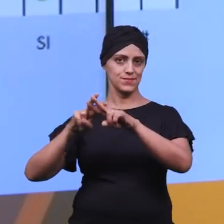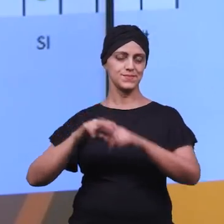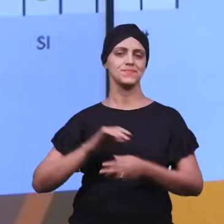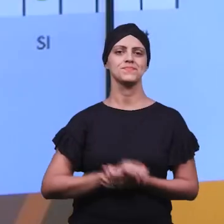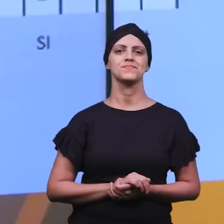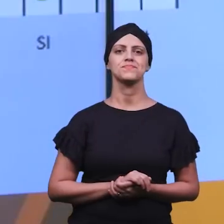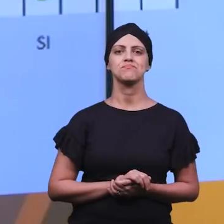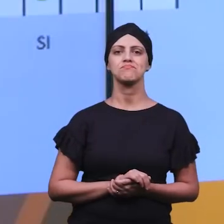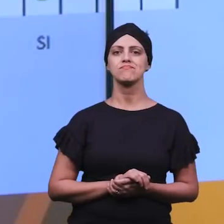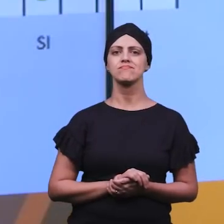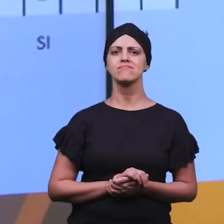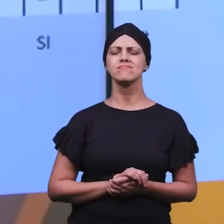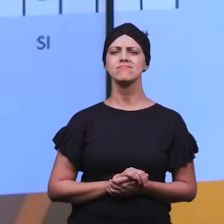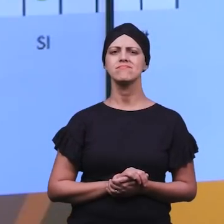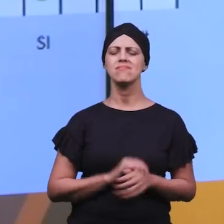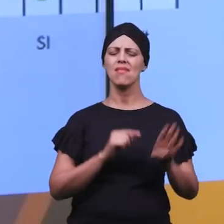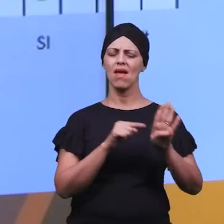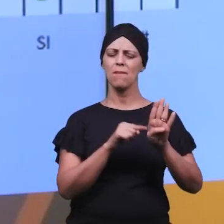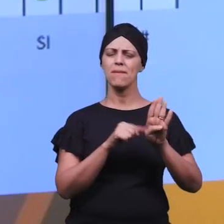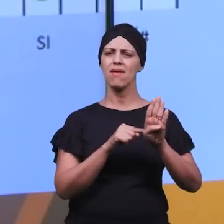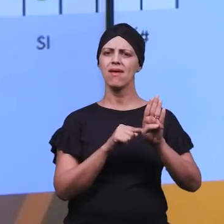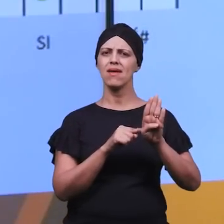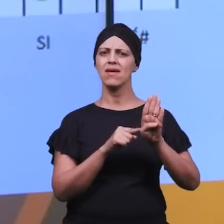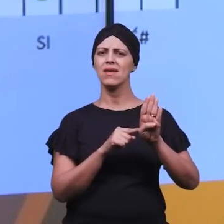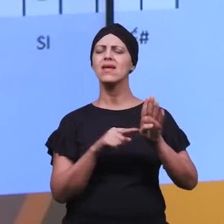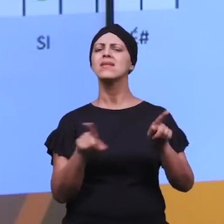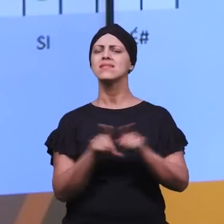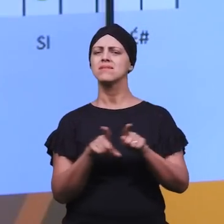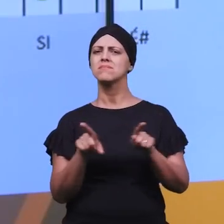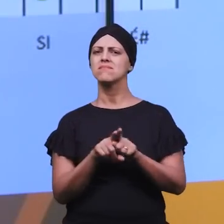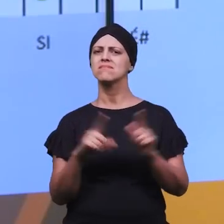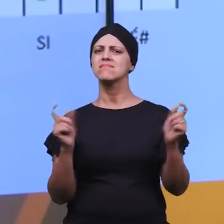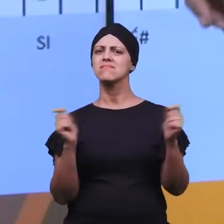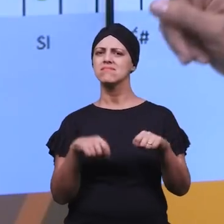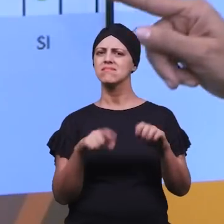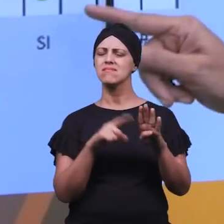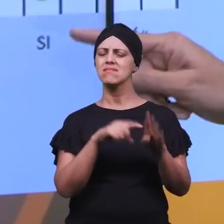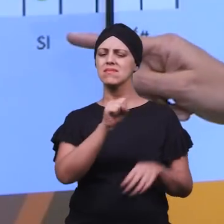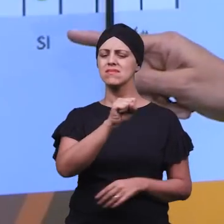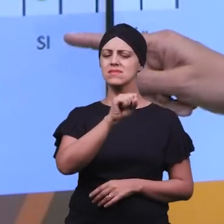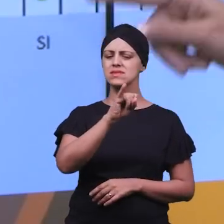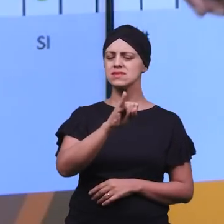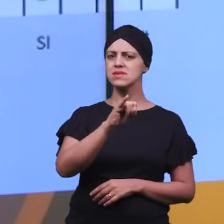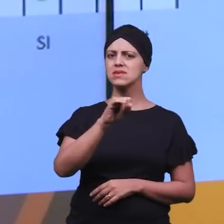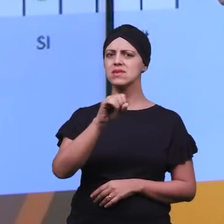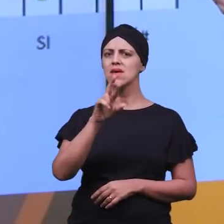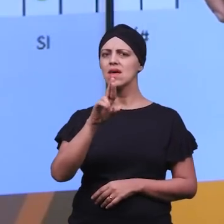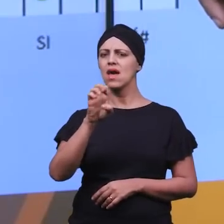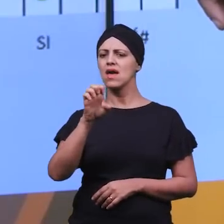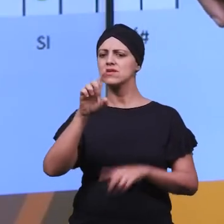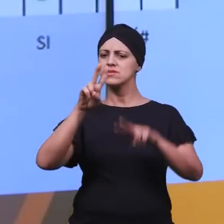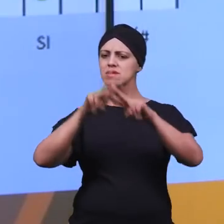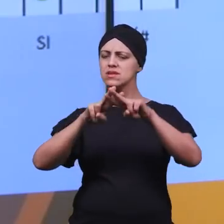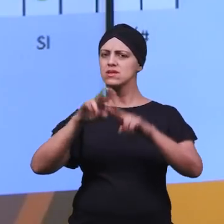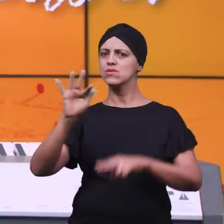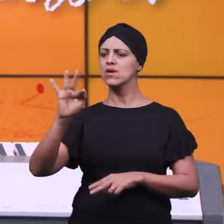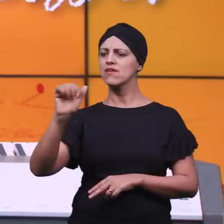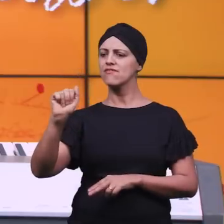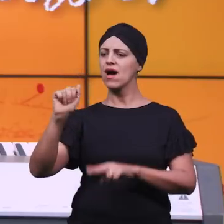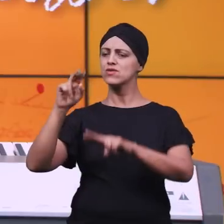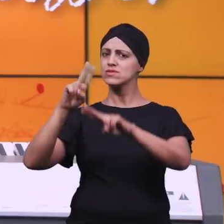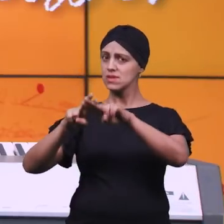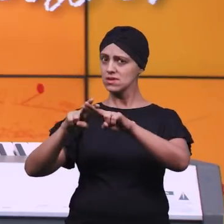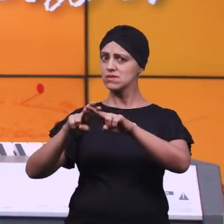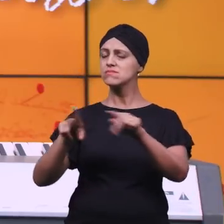sustenido. Nesta cifra B aqui, nós também podemos fazer Si, Ré sustenido e